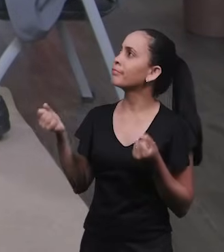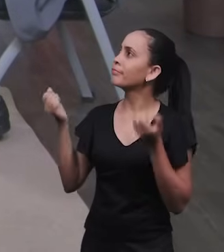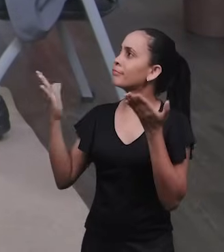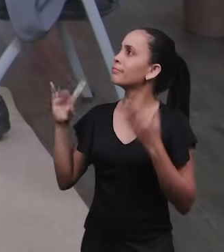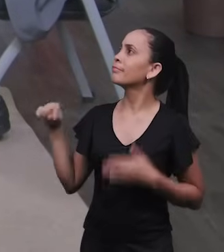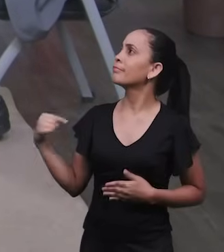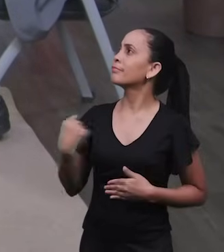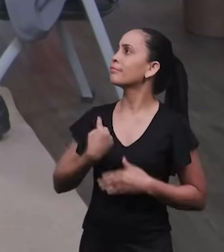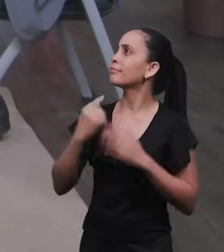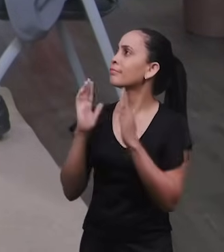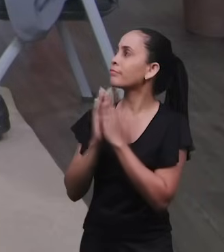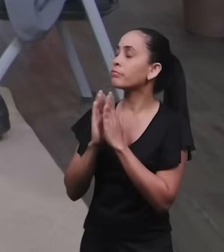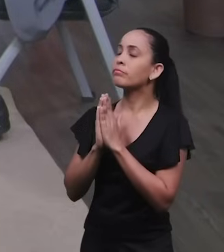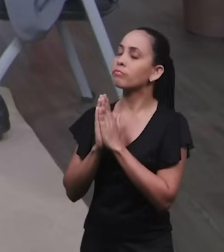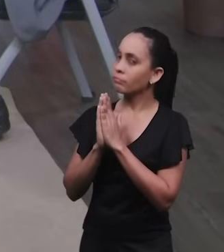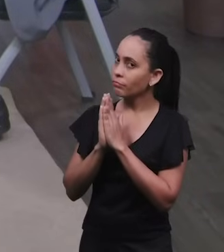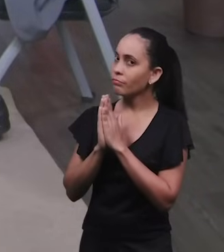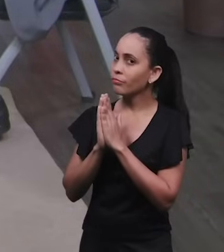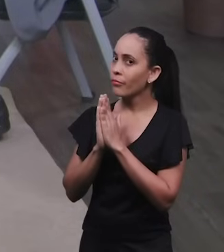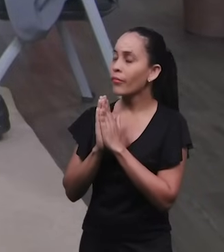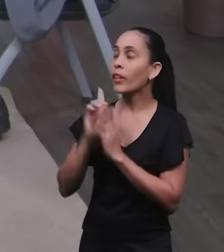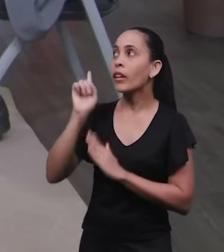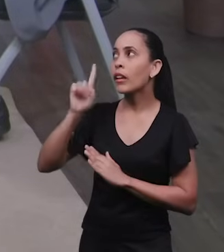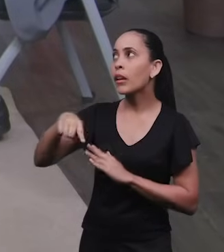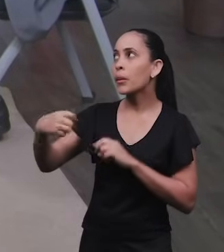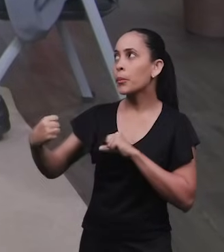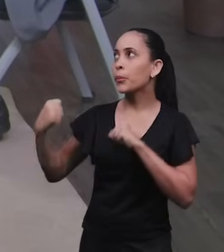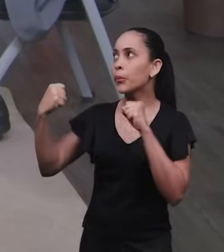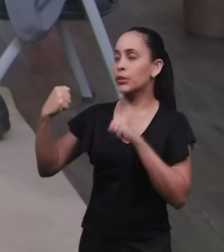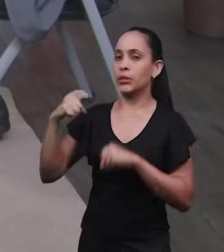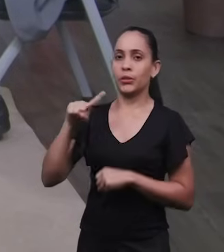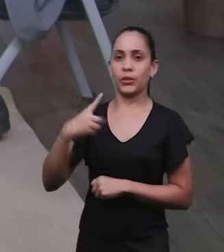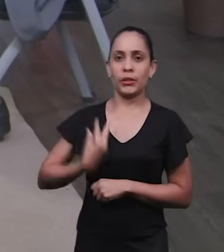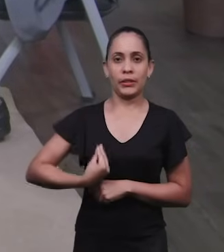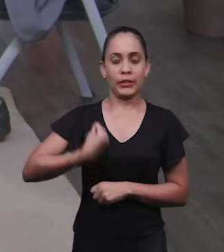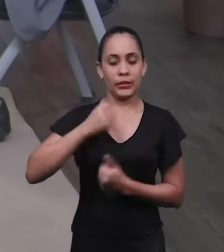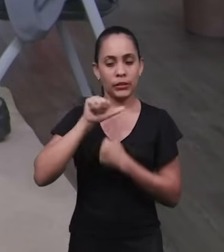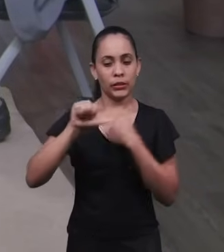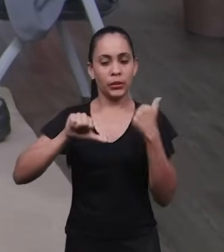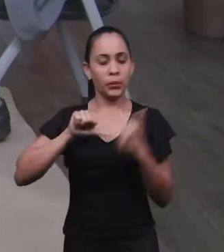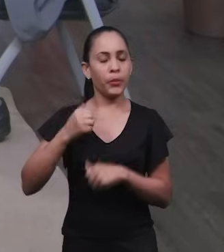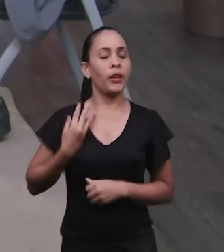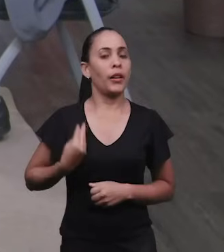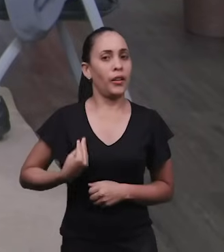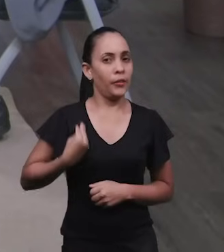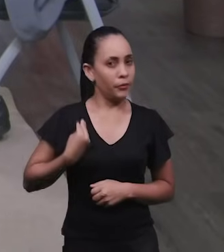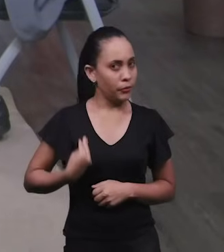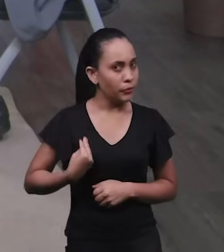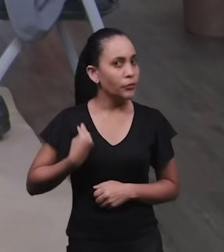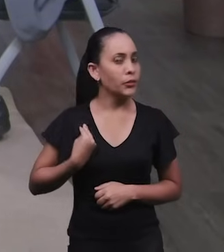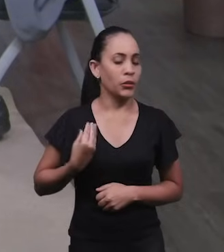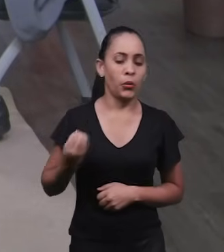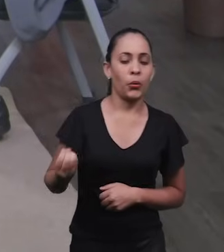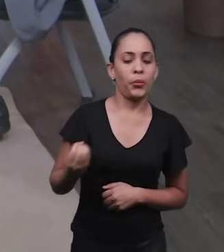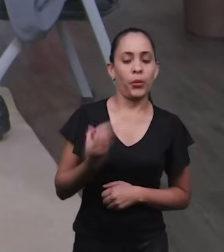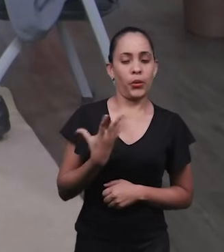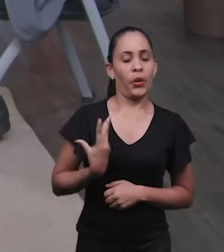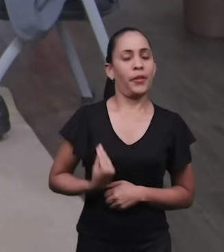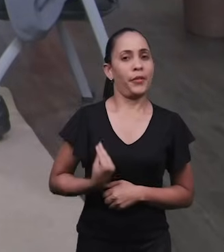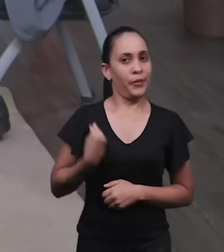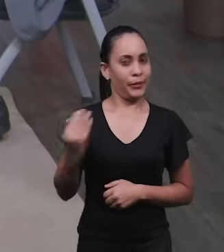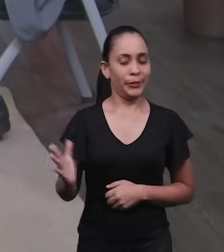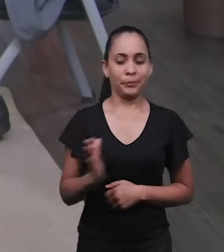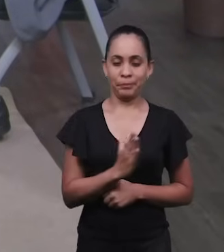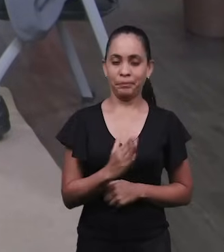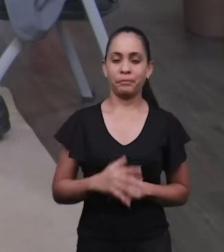nossas orações. Glória a Deus. E que é poderoso para transformar a vida do homem numa nova